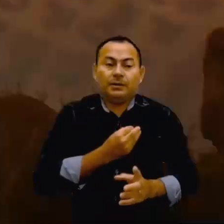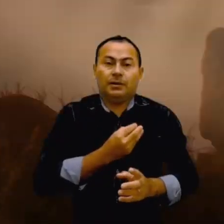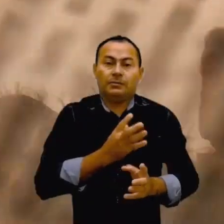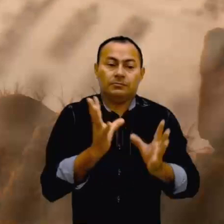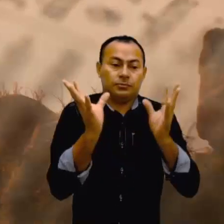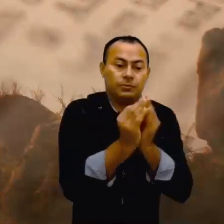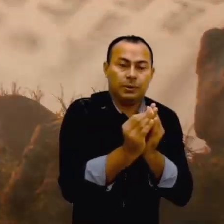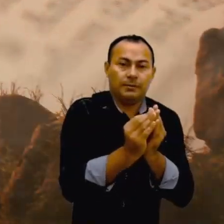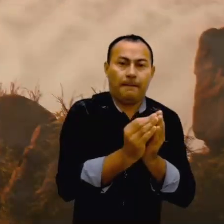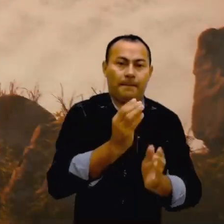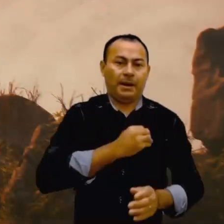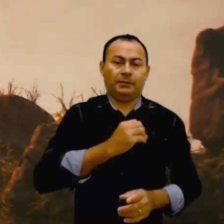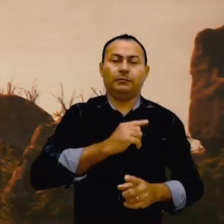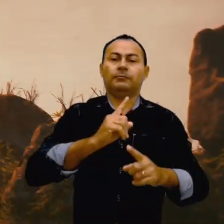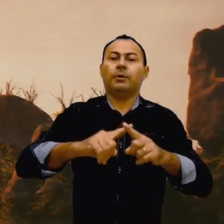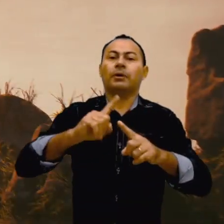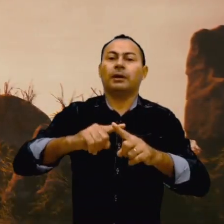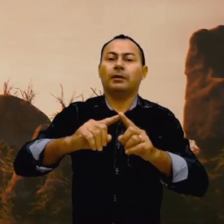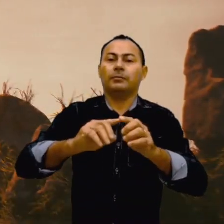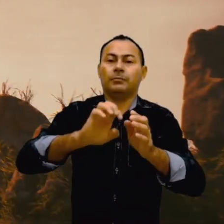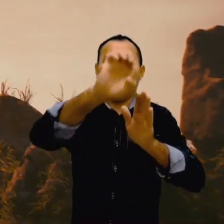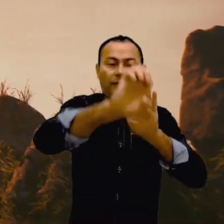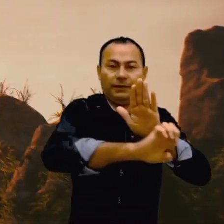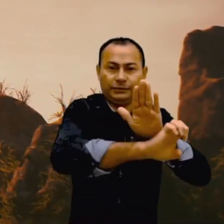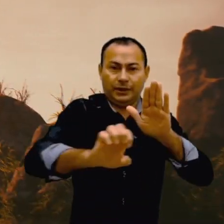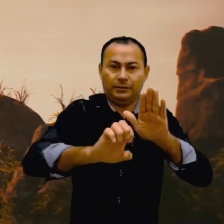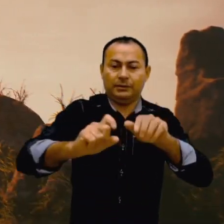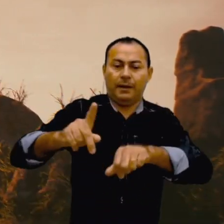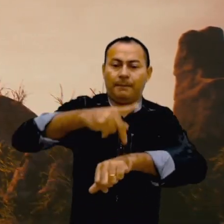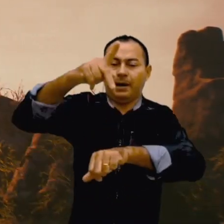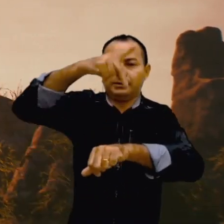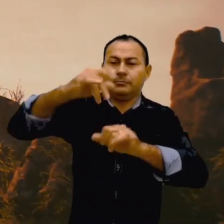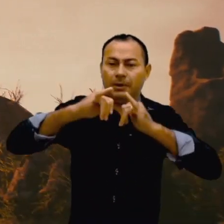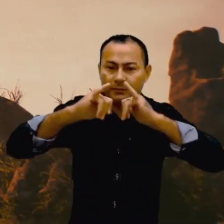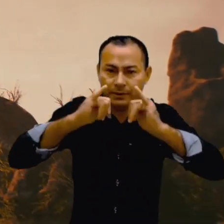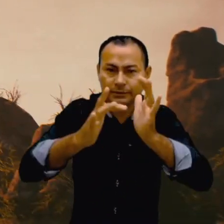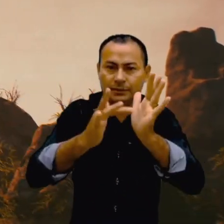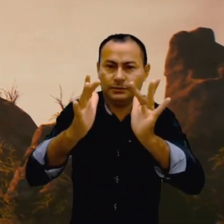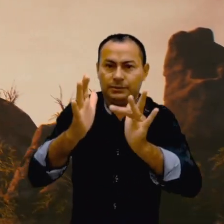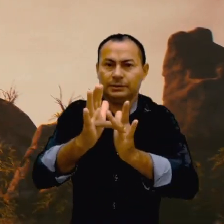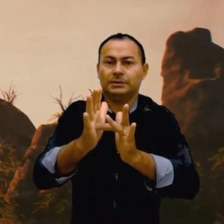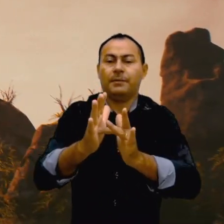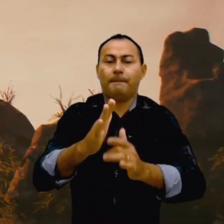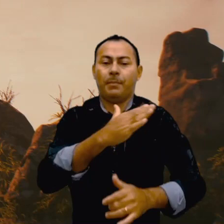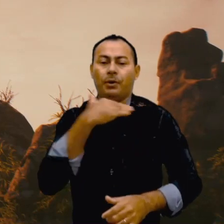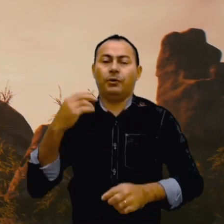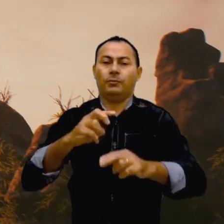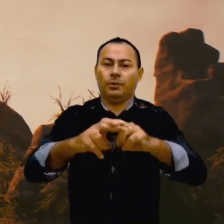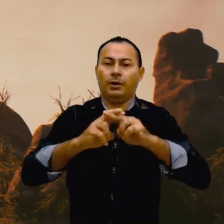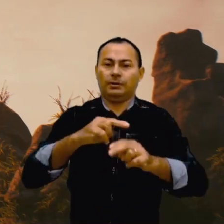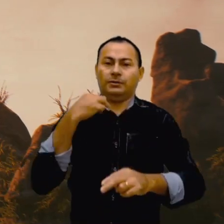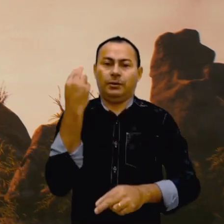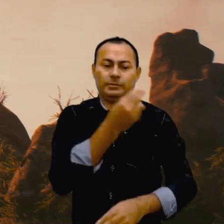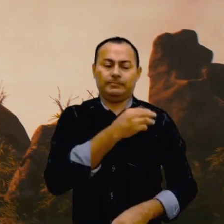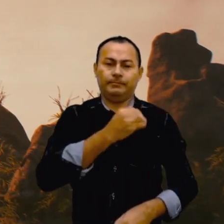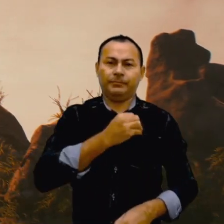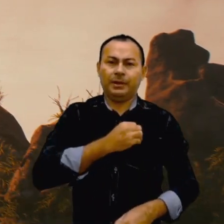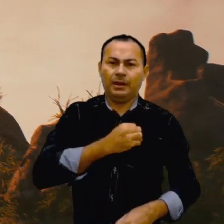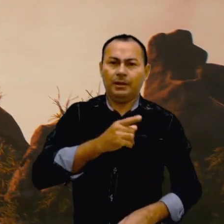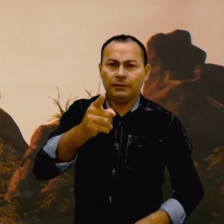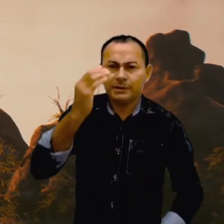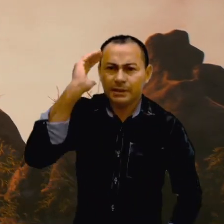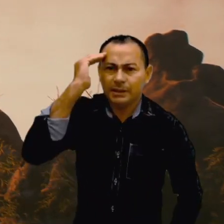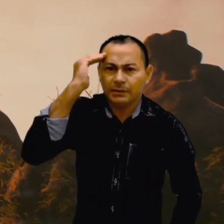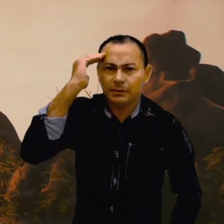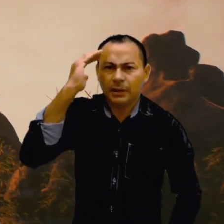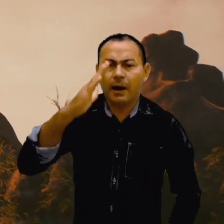pelo pecado, porque o Evangelho da Páscoa anuncia que Jesus Cristo morreu pelos nossos pecados. E se você